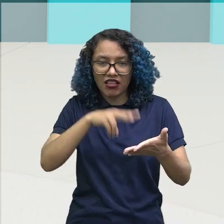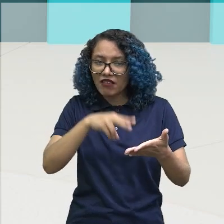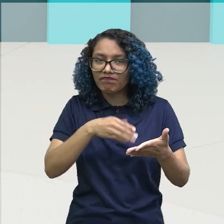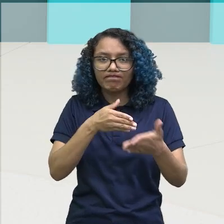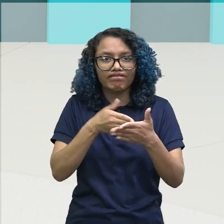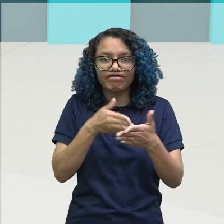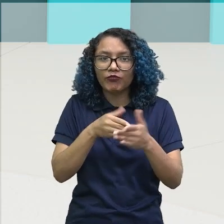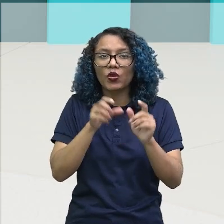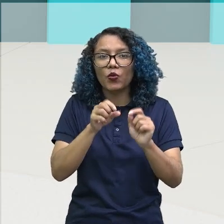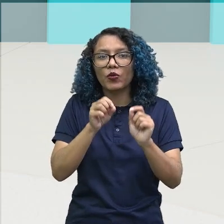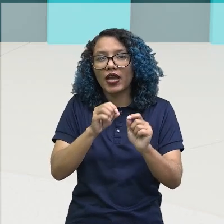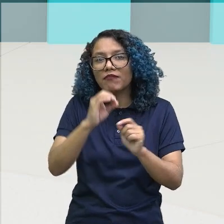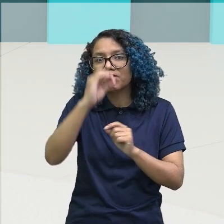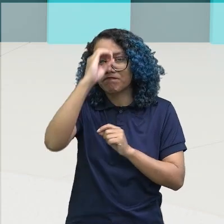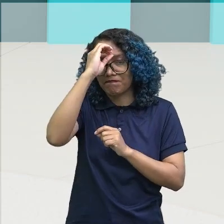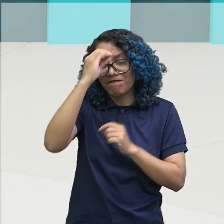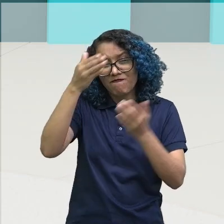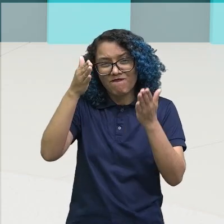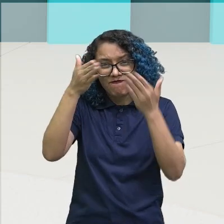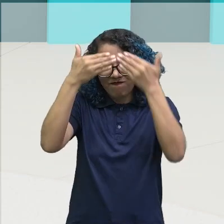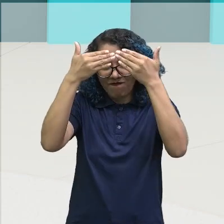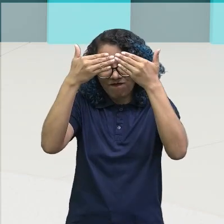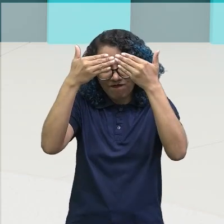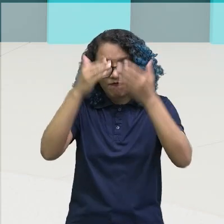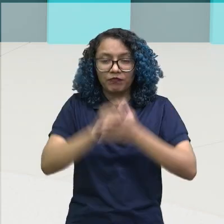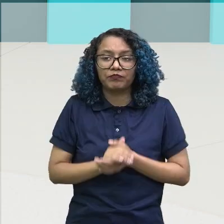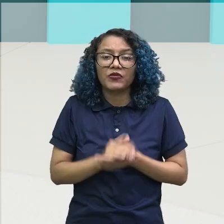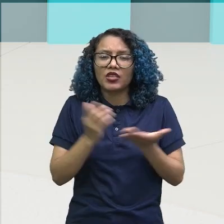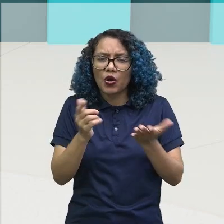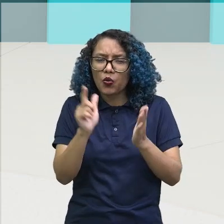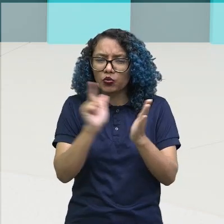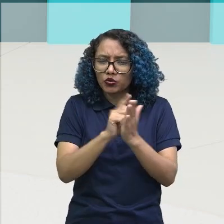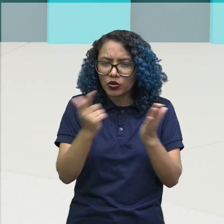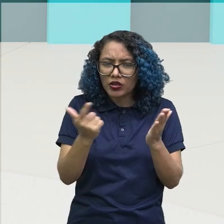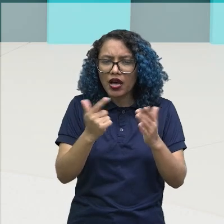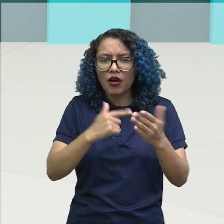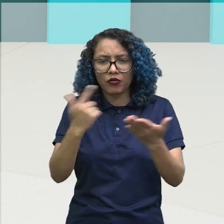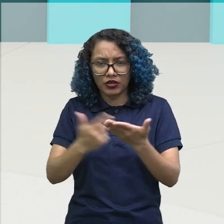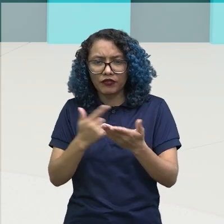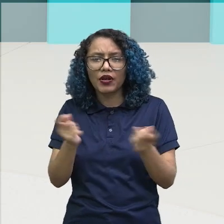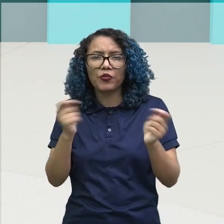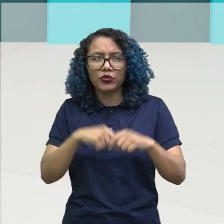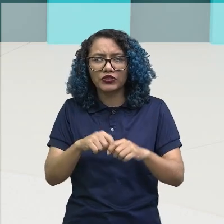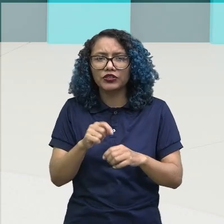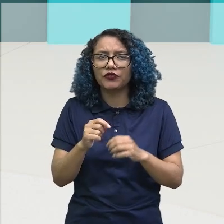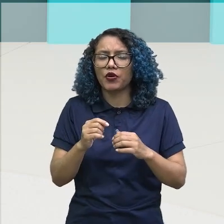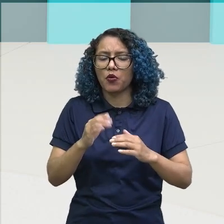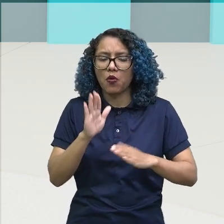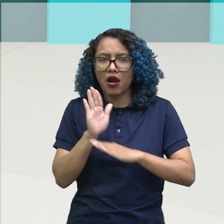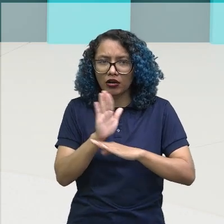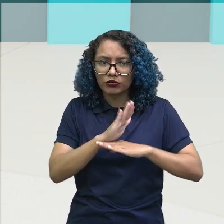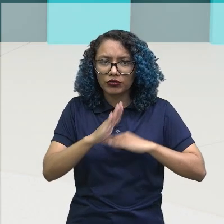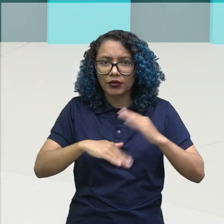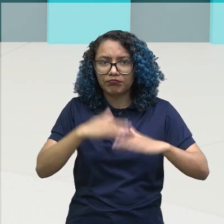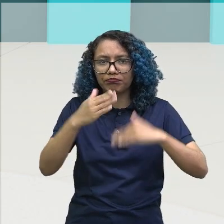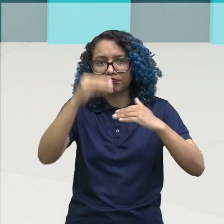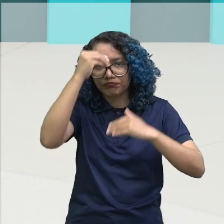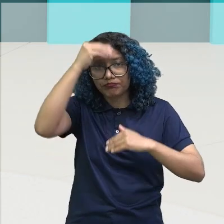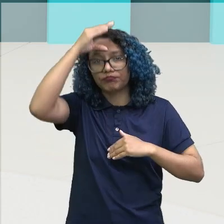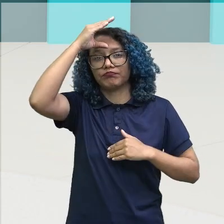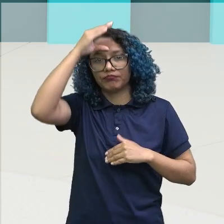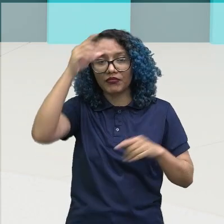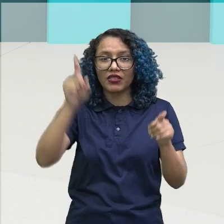mundo. O jornal e os livros ajudam o indivíduo a conquistar novos